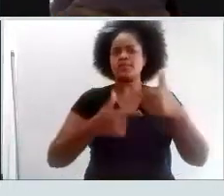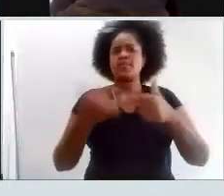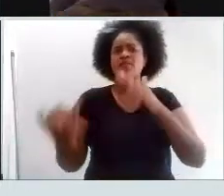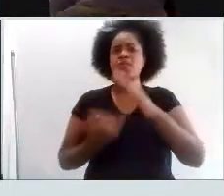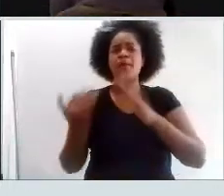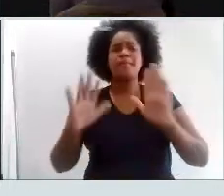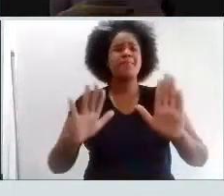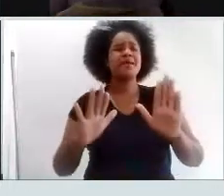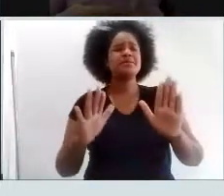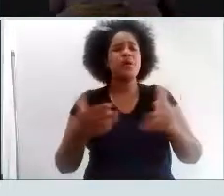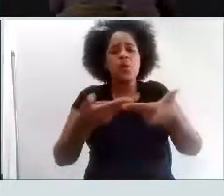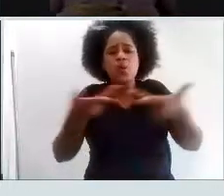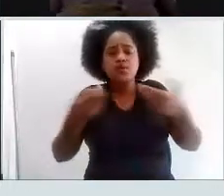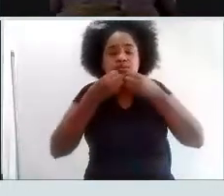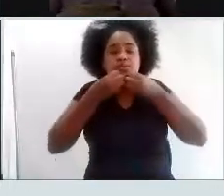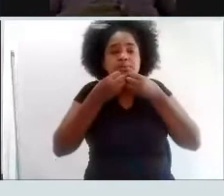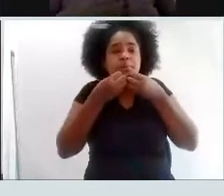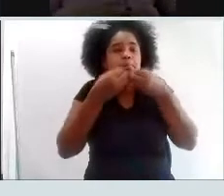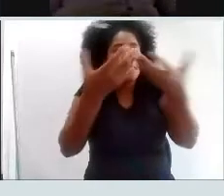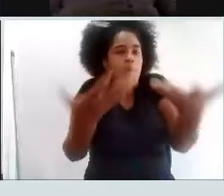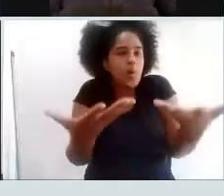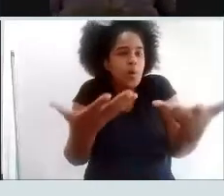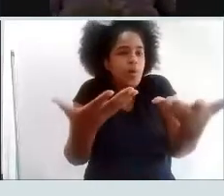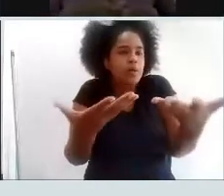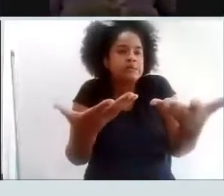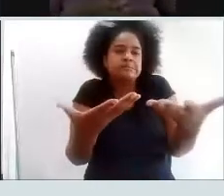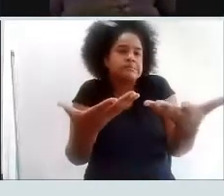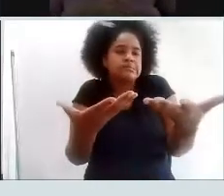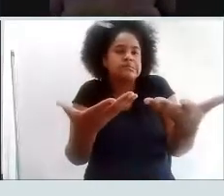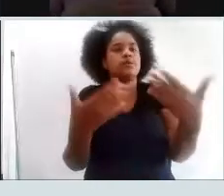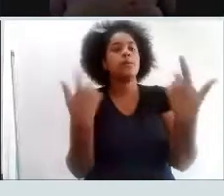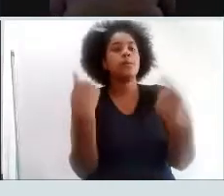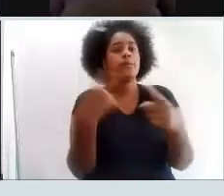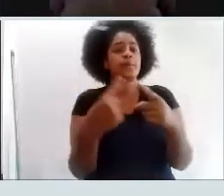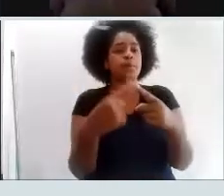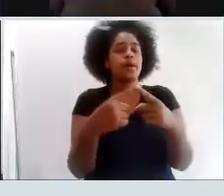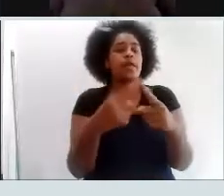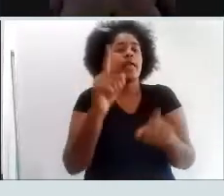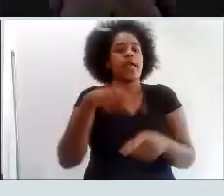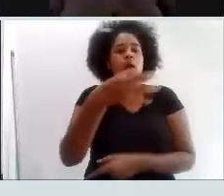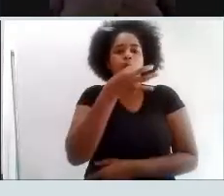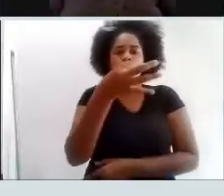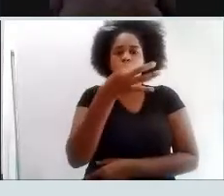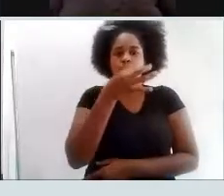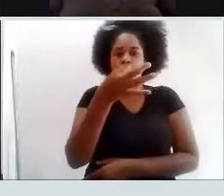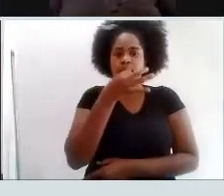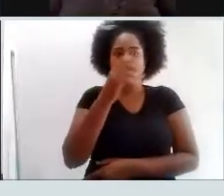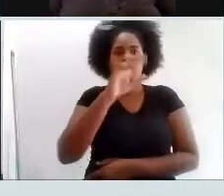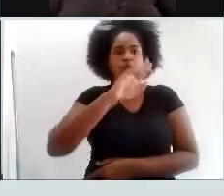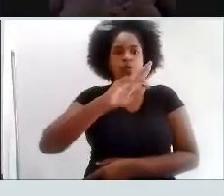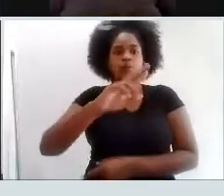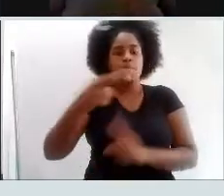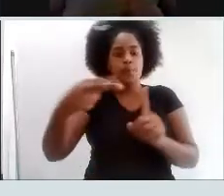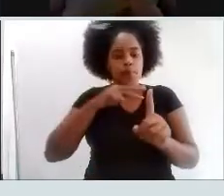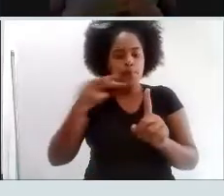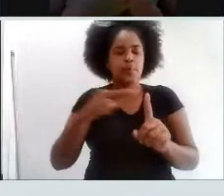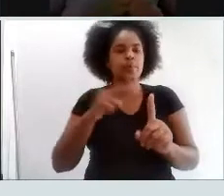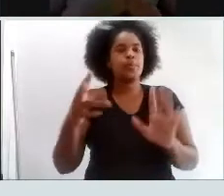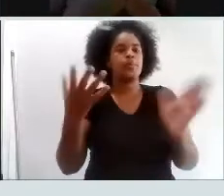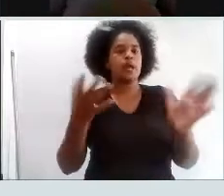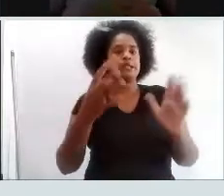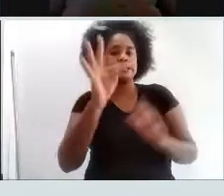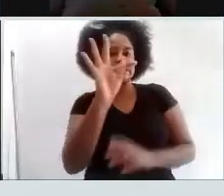dessa informalidade. Isso é um ponto de vista, isso é uma tese. Então, vocês vão ver aqui muito, principalmente na próxima aula, que é de introdução, eu